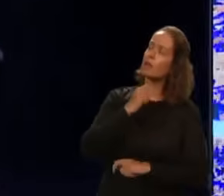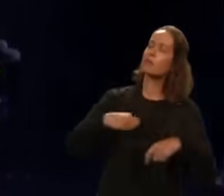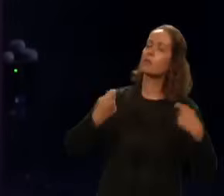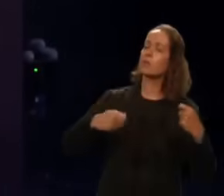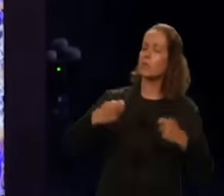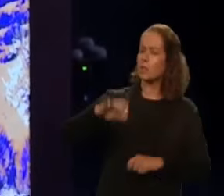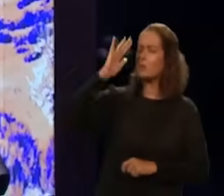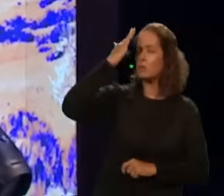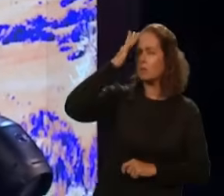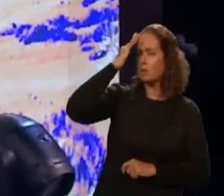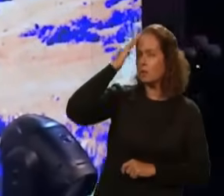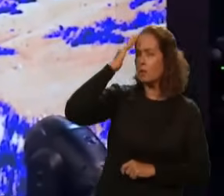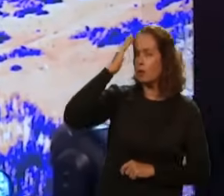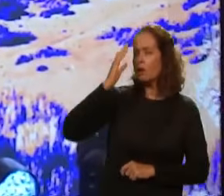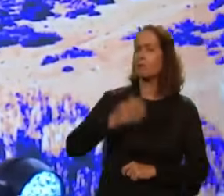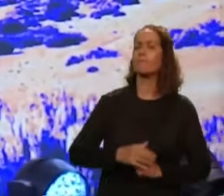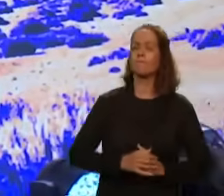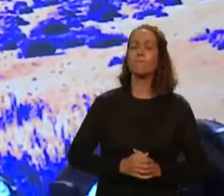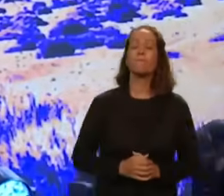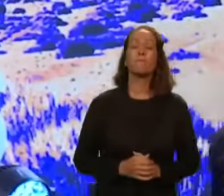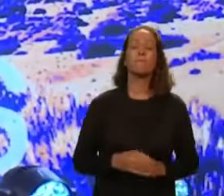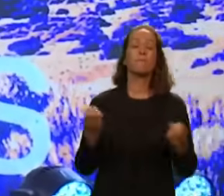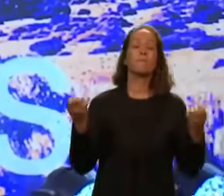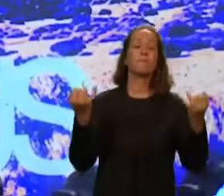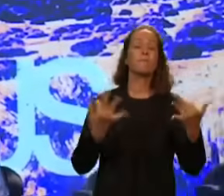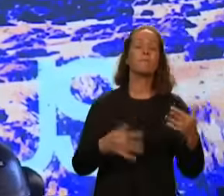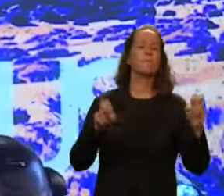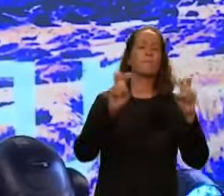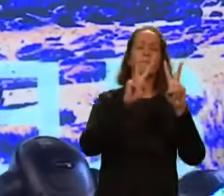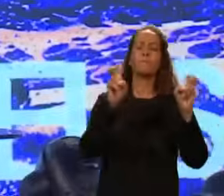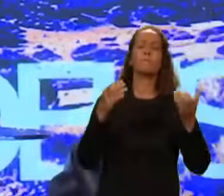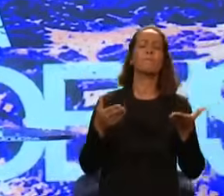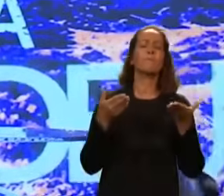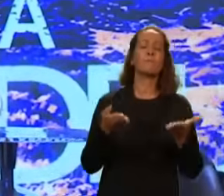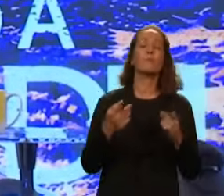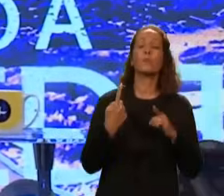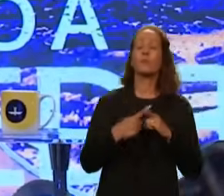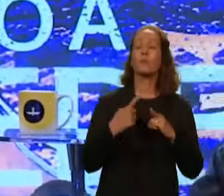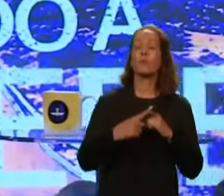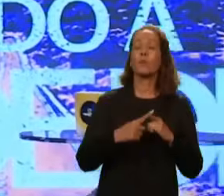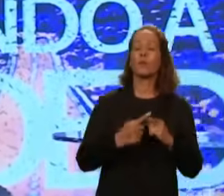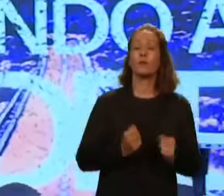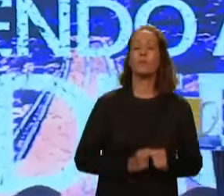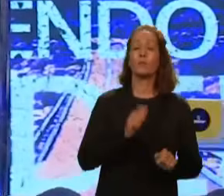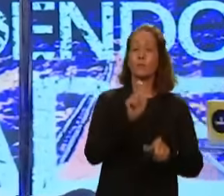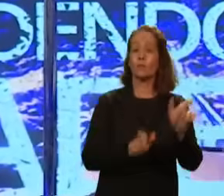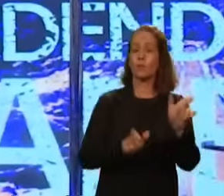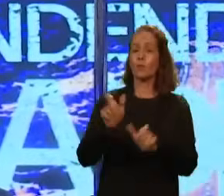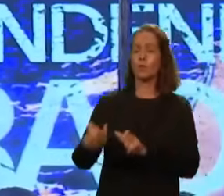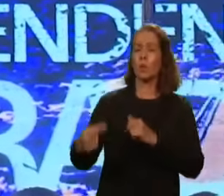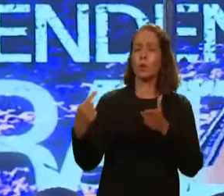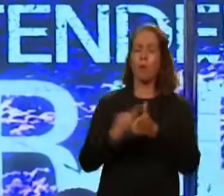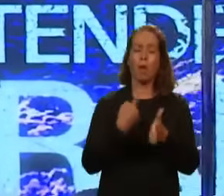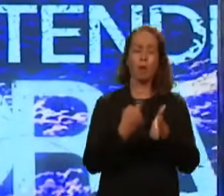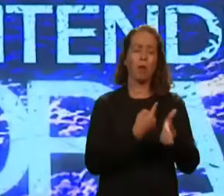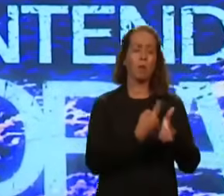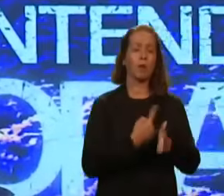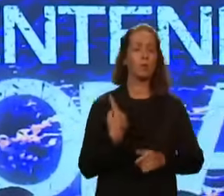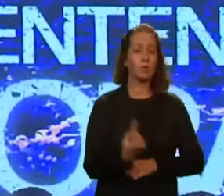demora de Deus. Eu quero falar sobre esse assunto porque muitas pessoas questionam a gente que é